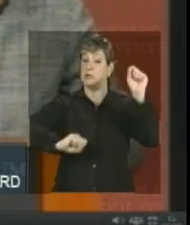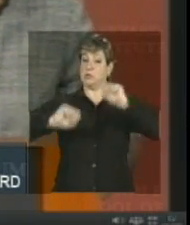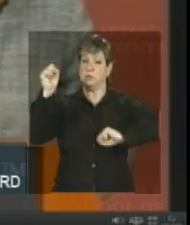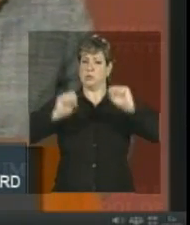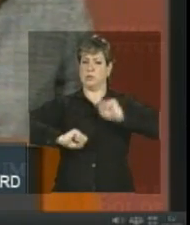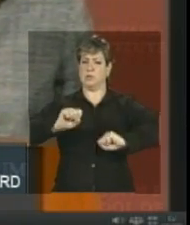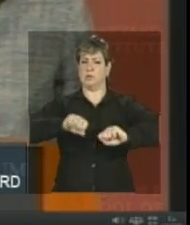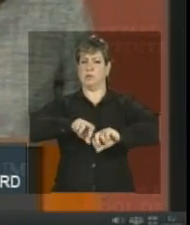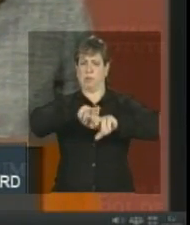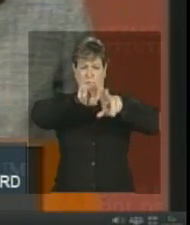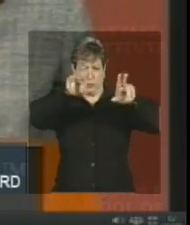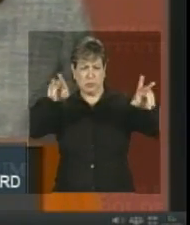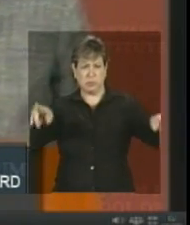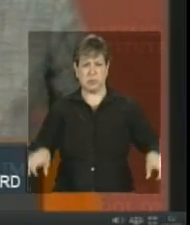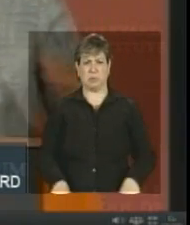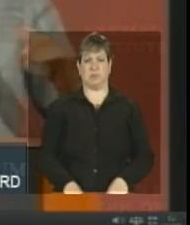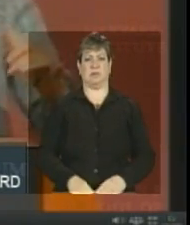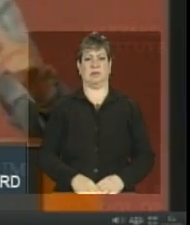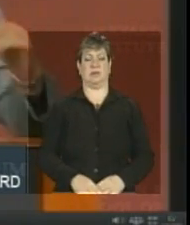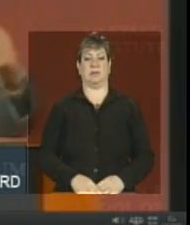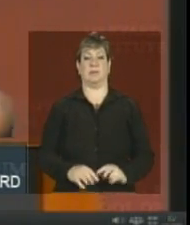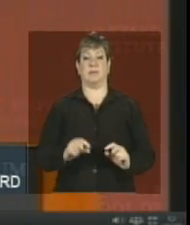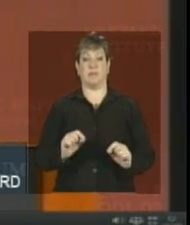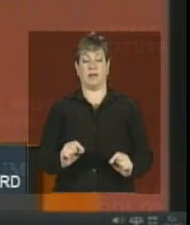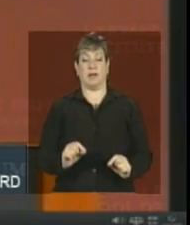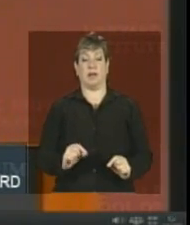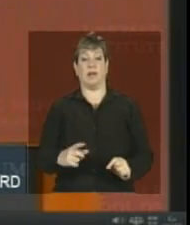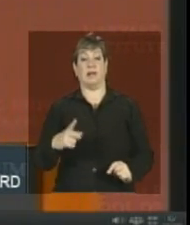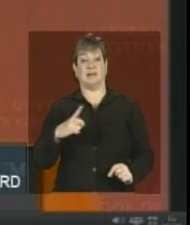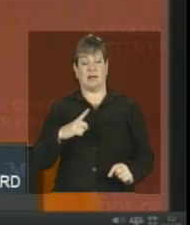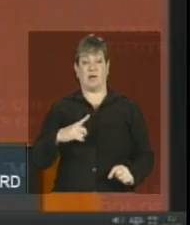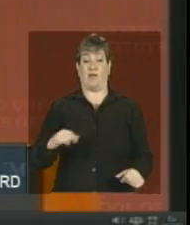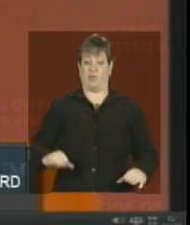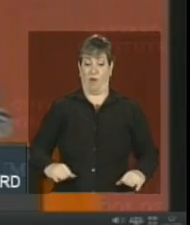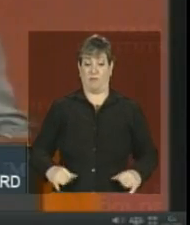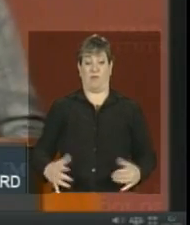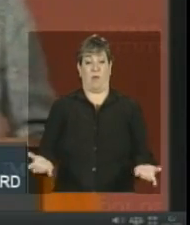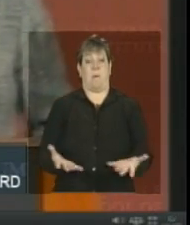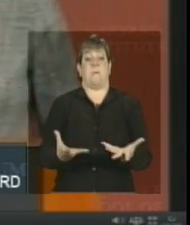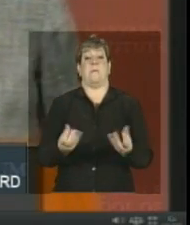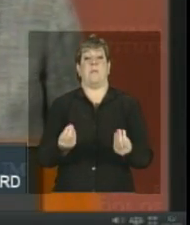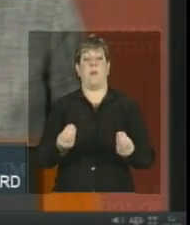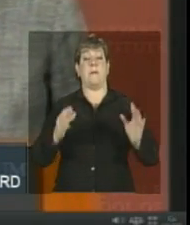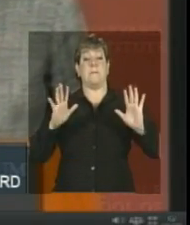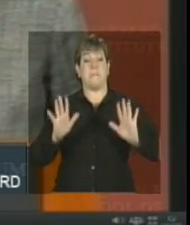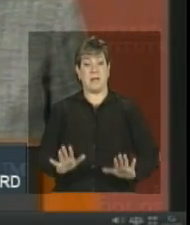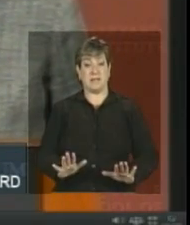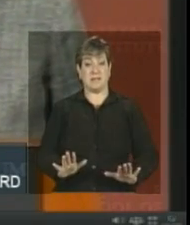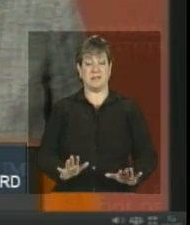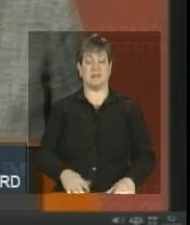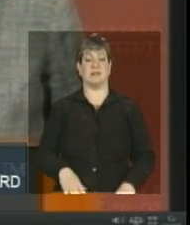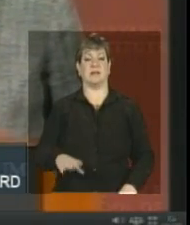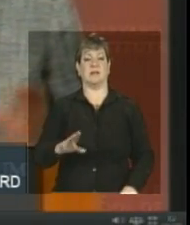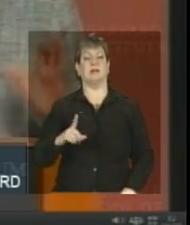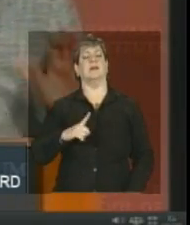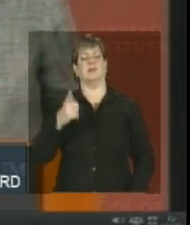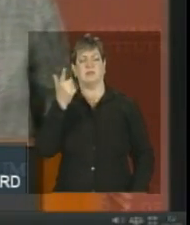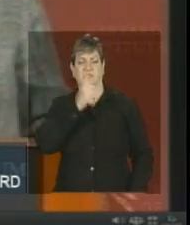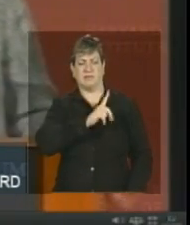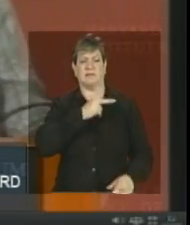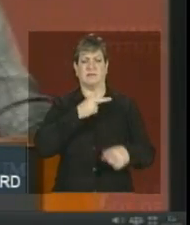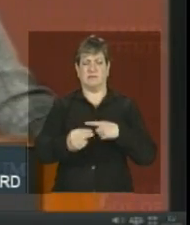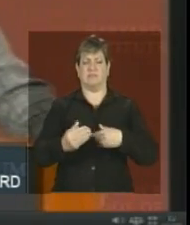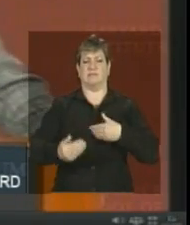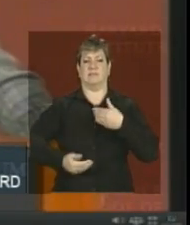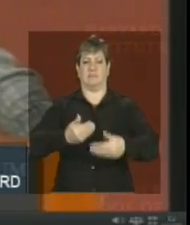complexa que sofre bastante no momento atual, mas que sobreviverá,